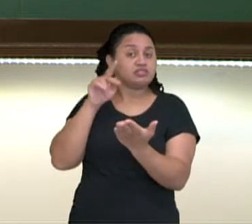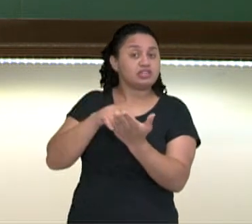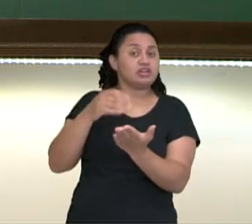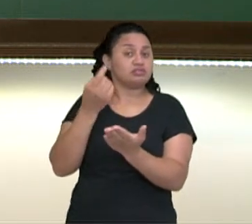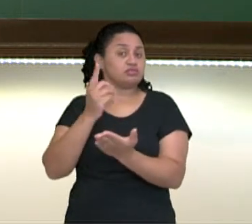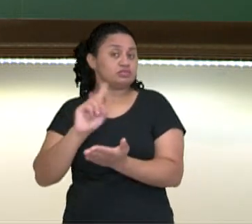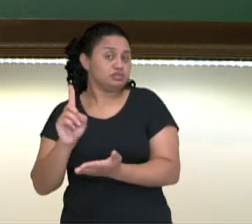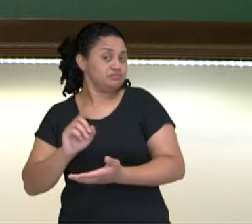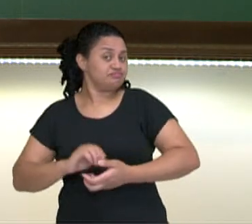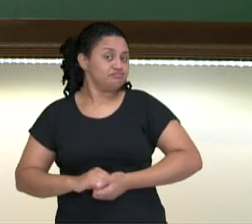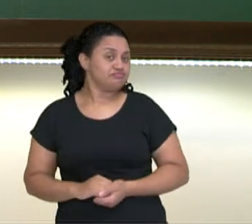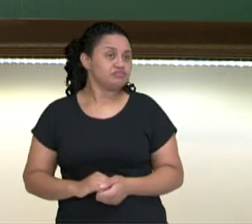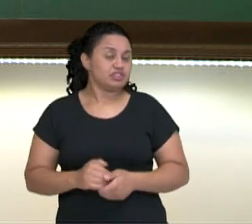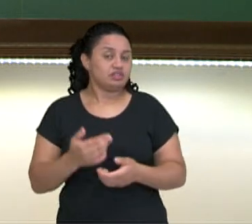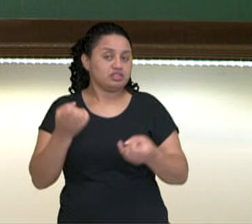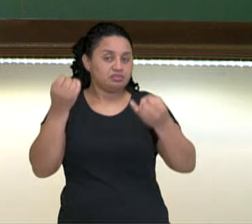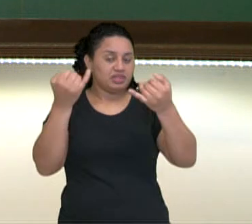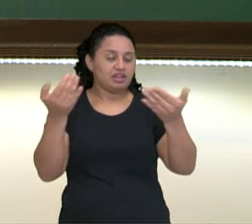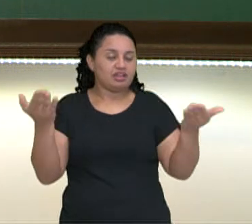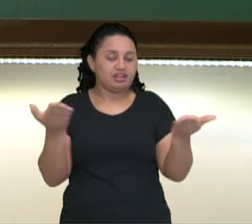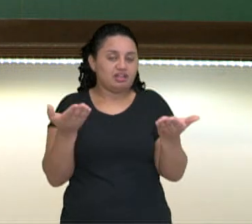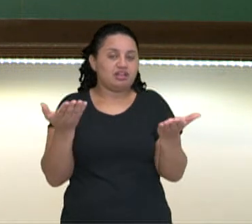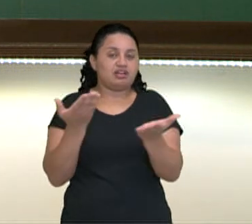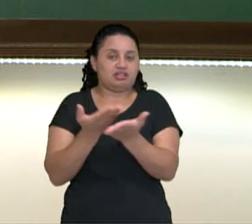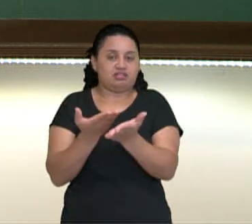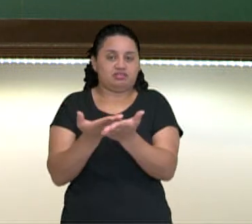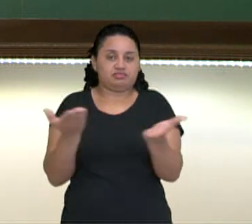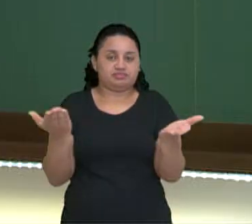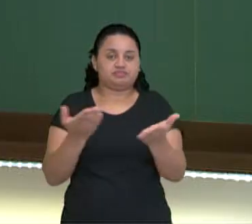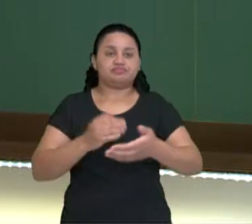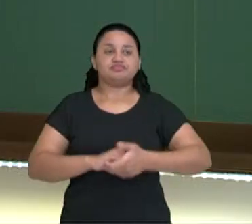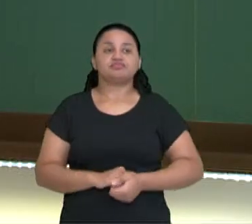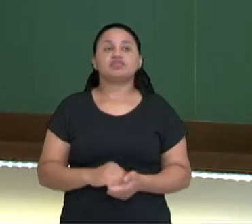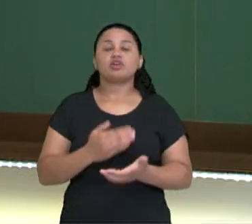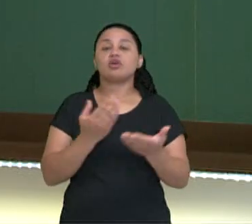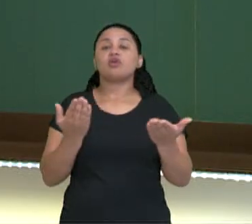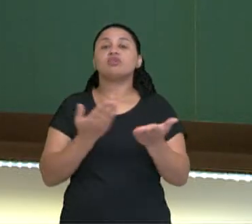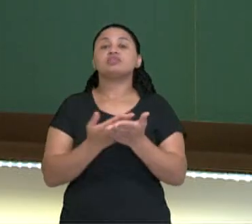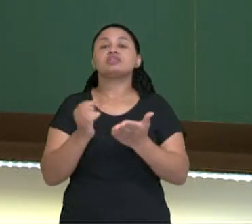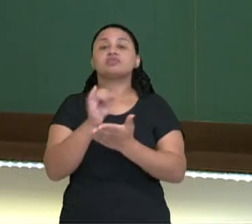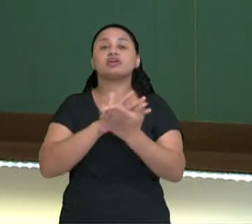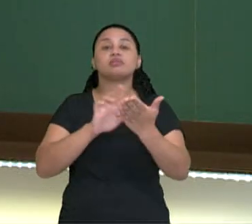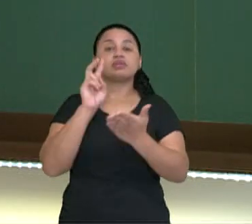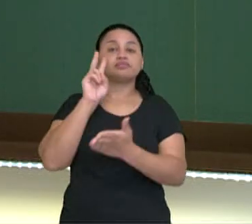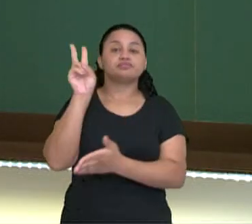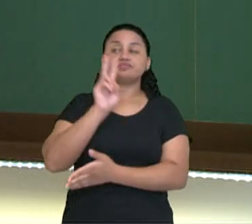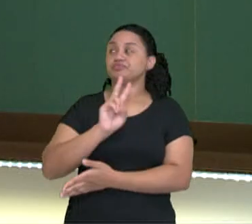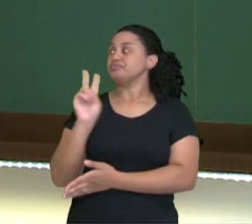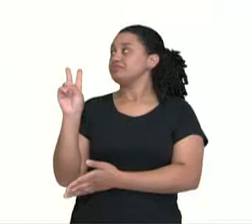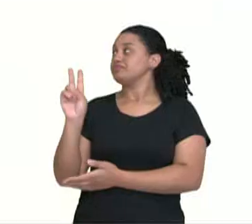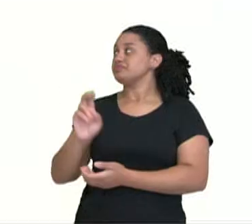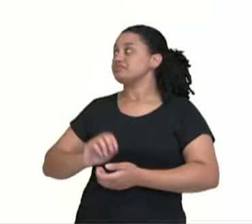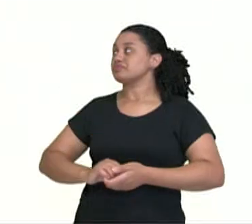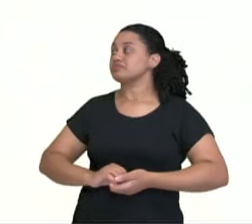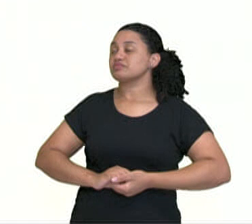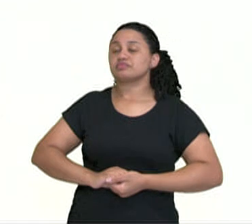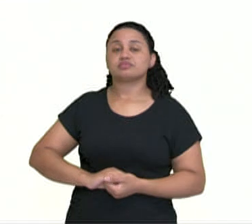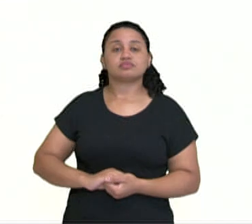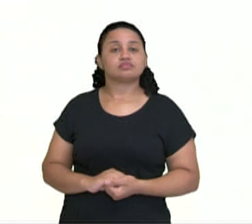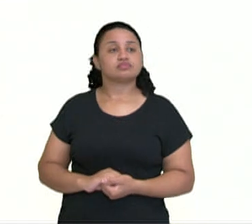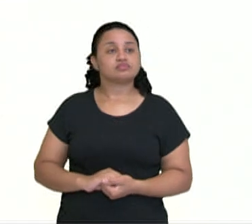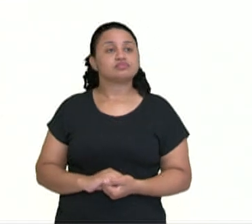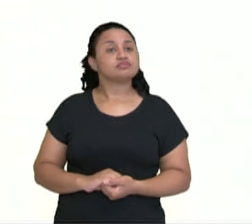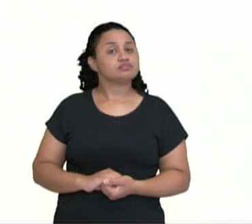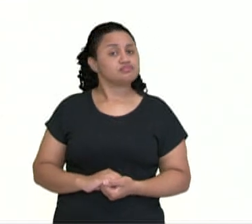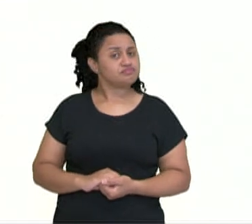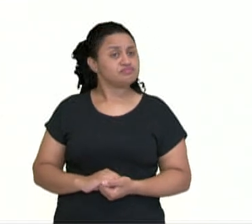vai falar nessa aula. Começamos com essa imagem. Veja lá, nós temos uma TV antiga, temos algumas pessoas